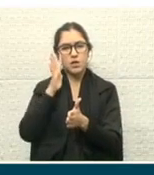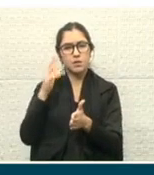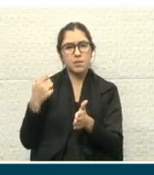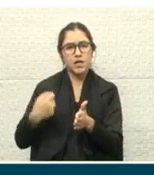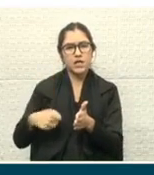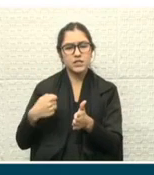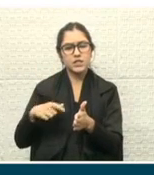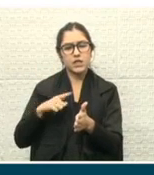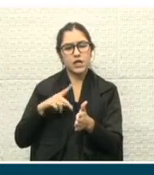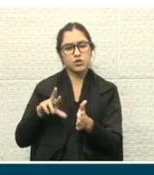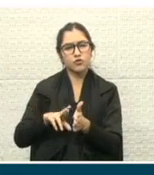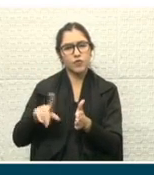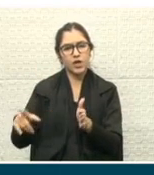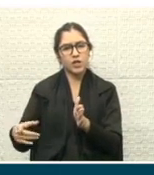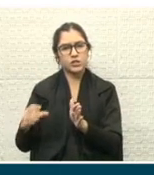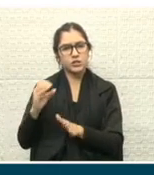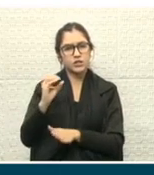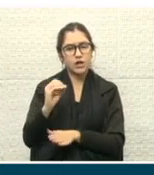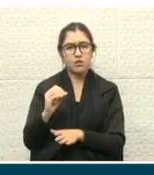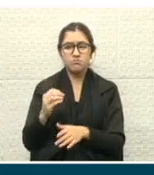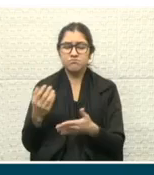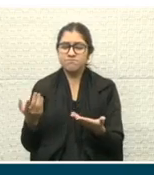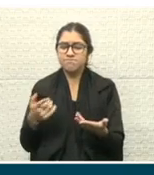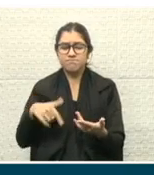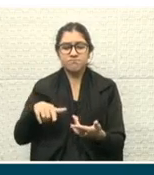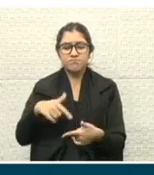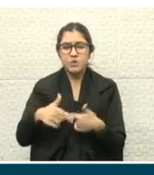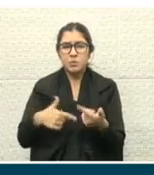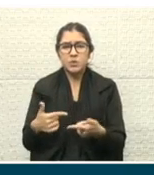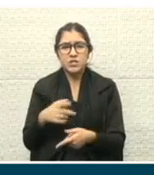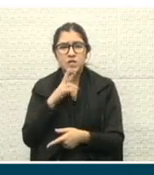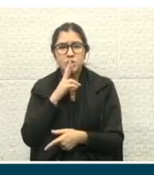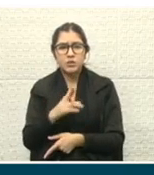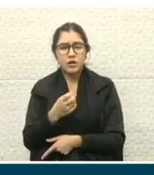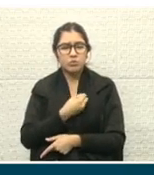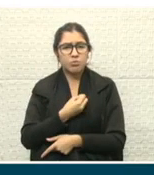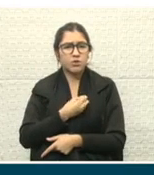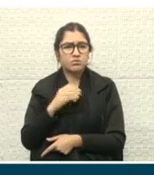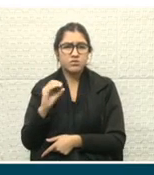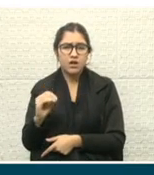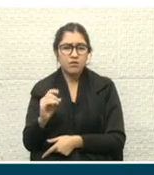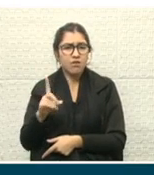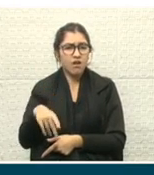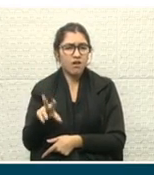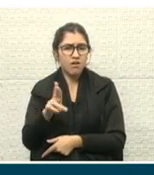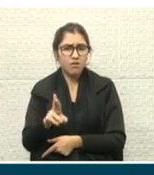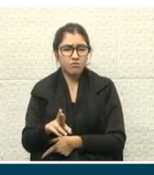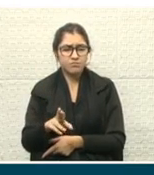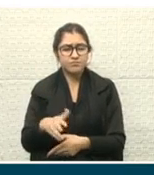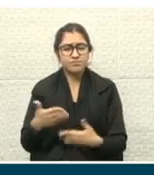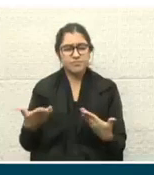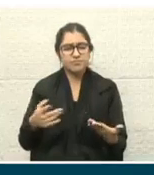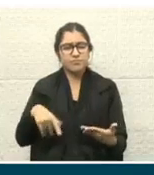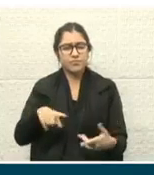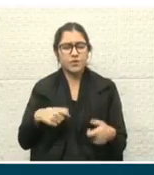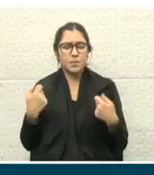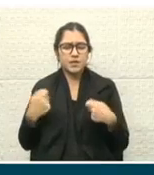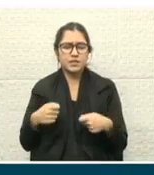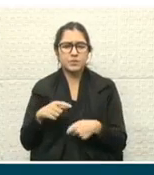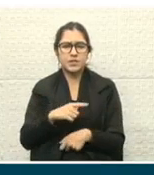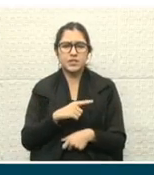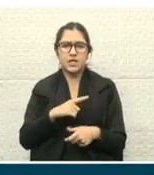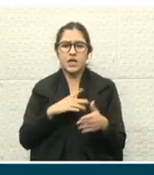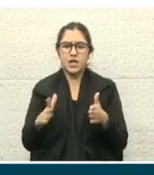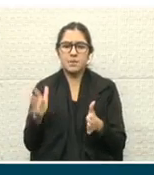precisa ser diferente de zero. Senão, nós vamos ter como resultado o número zero, que é real. Então, nós precisamos ter que a